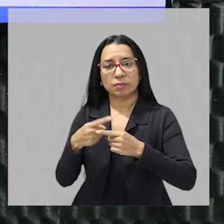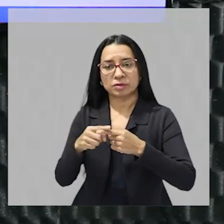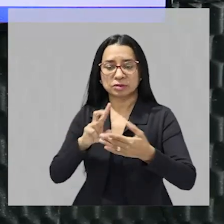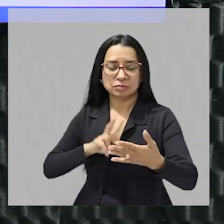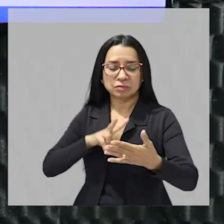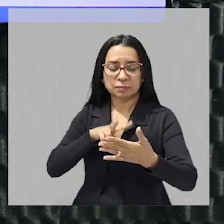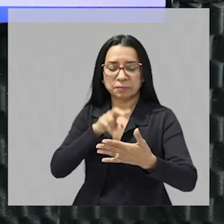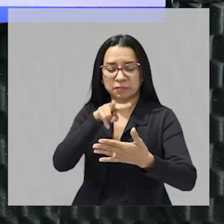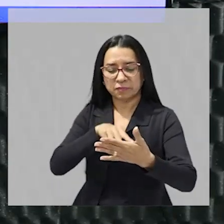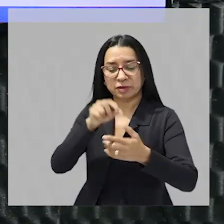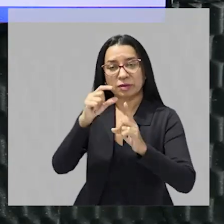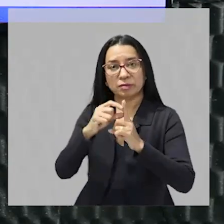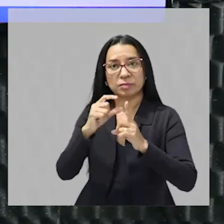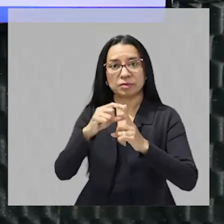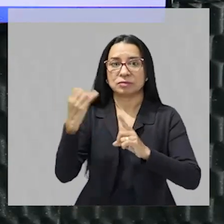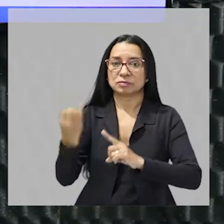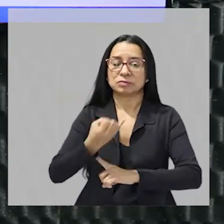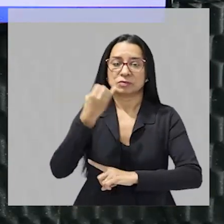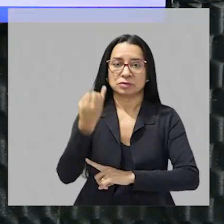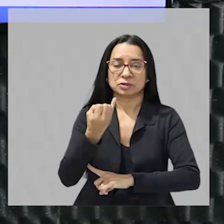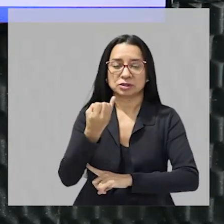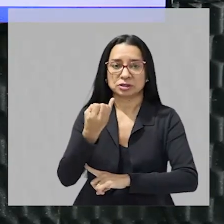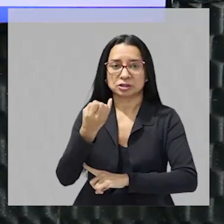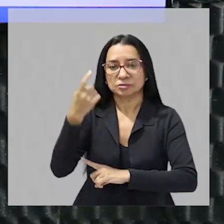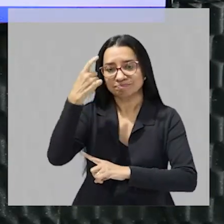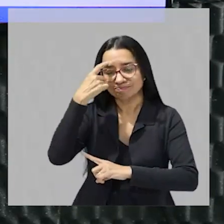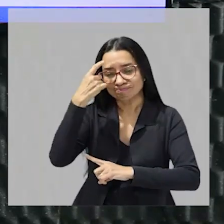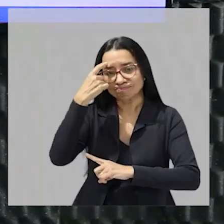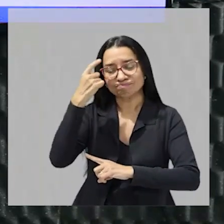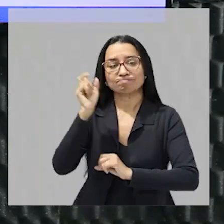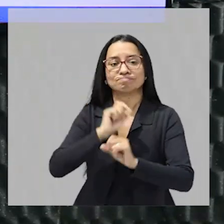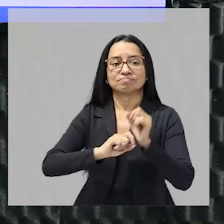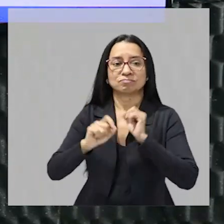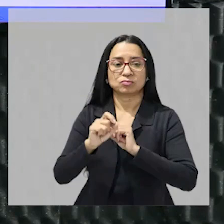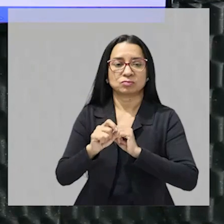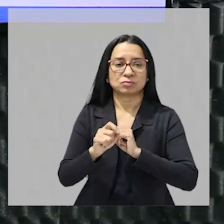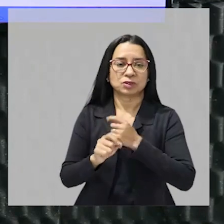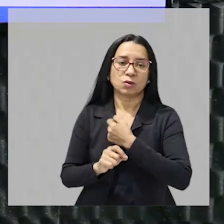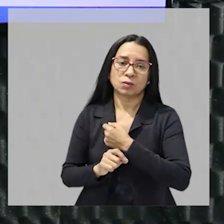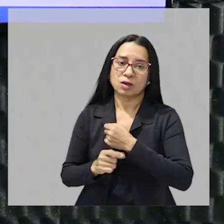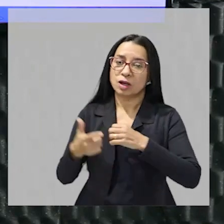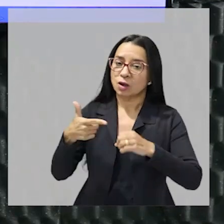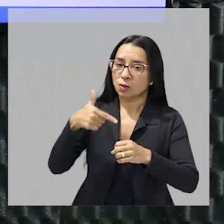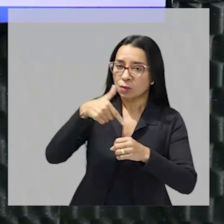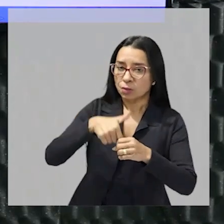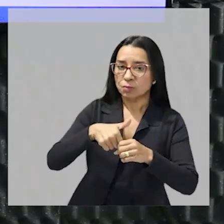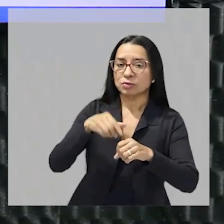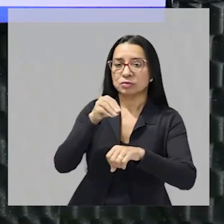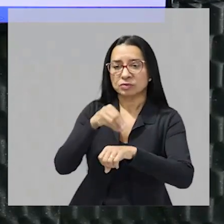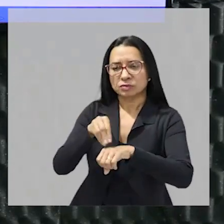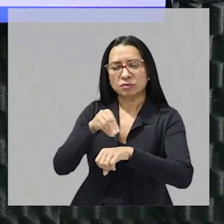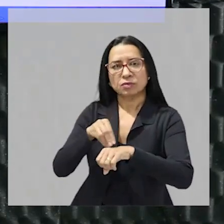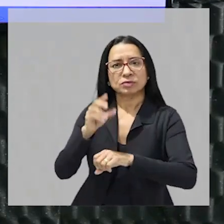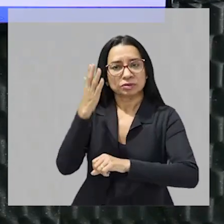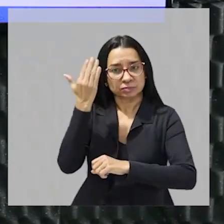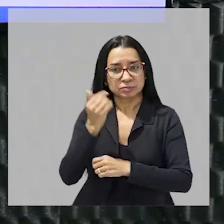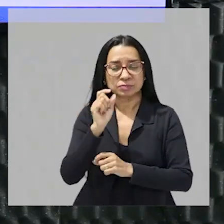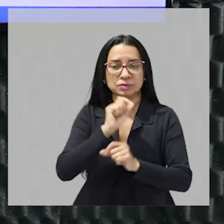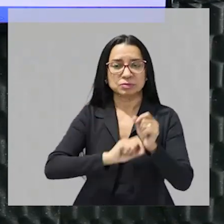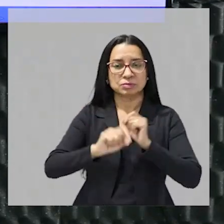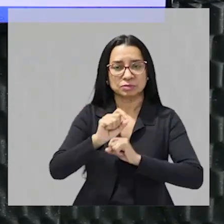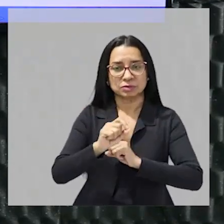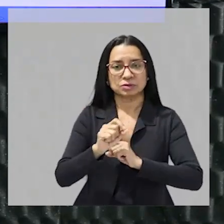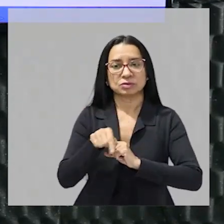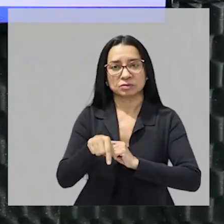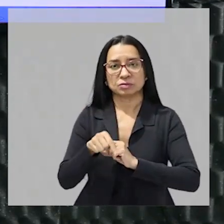olhar o termo em destaque para te dar aquela ideia, né? Ora, combustíveis fósseis, eu já sei, rapidamente falando de combustíveis fósseis, que eles